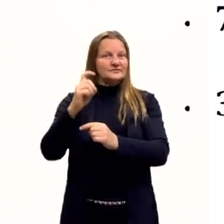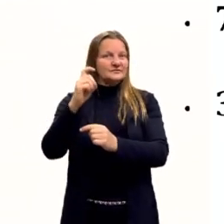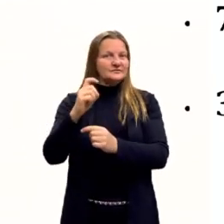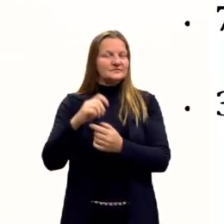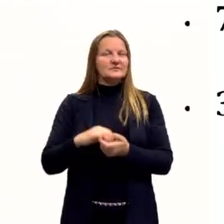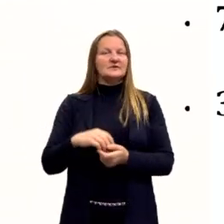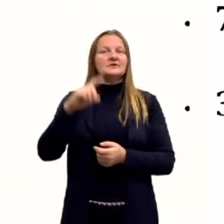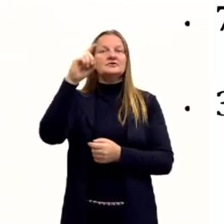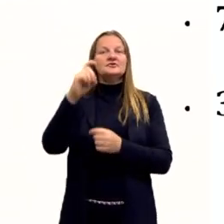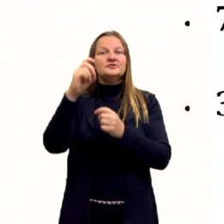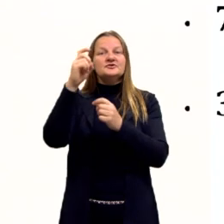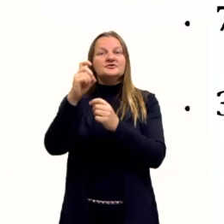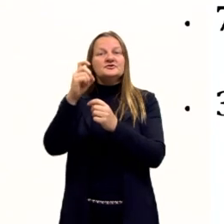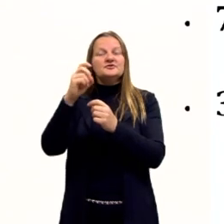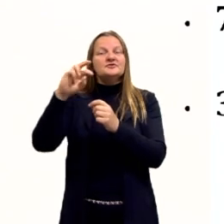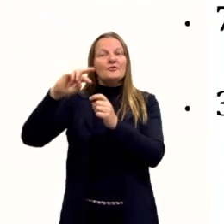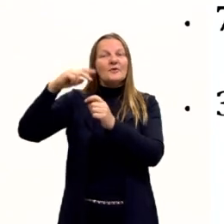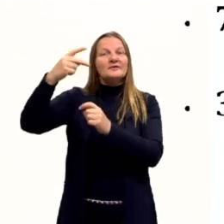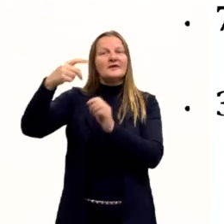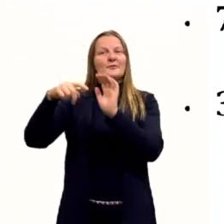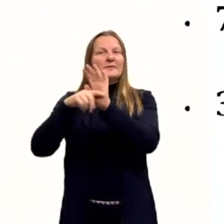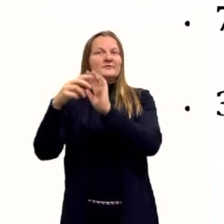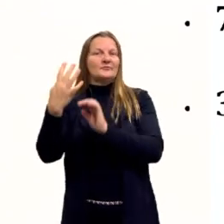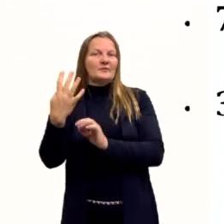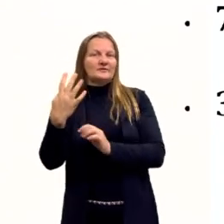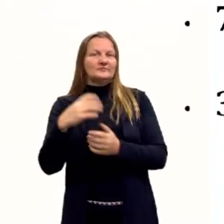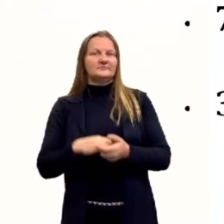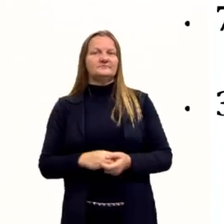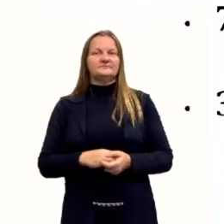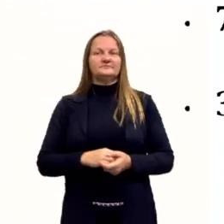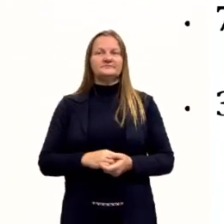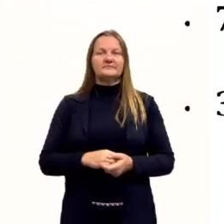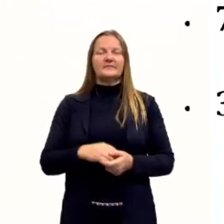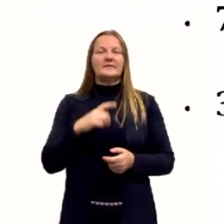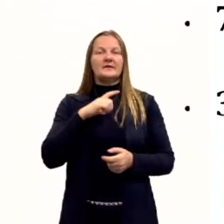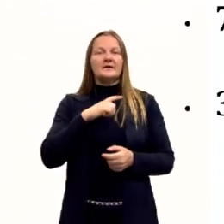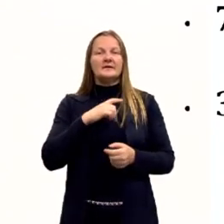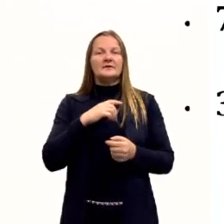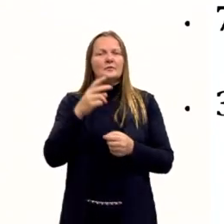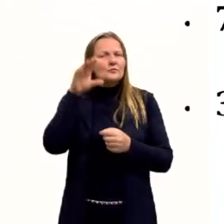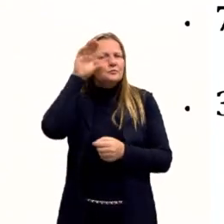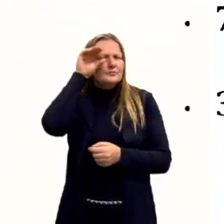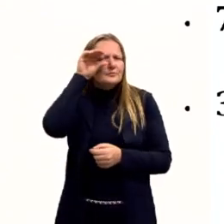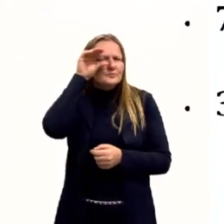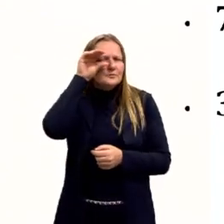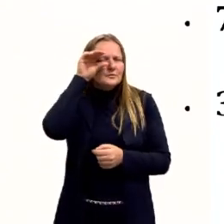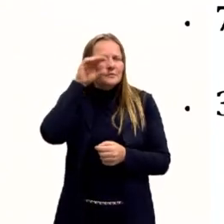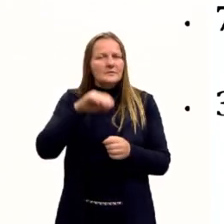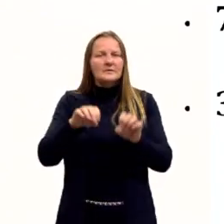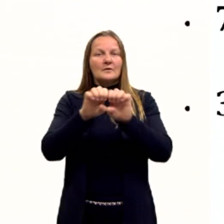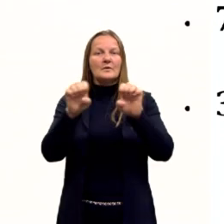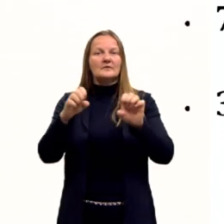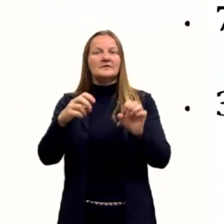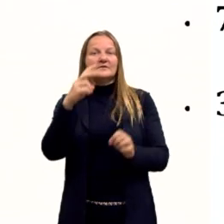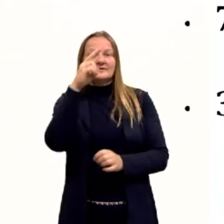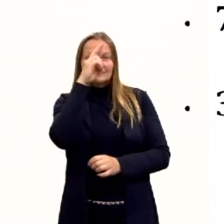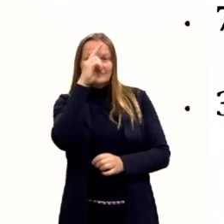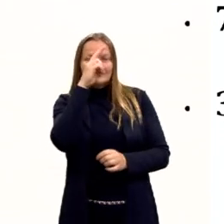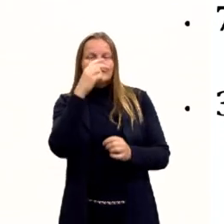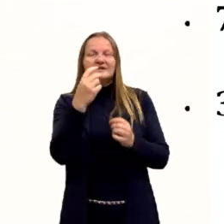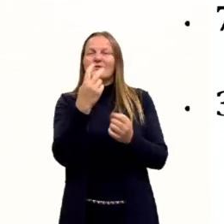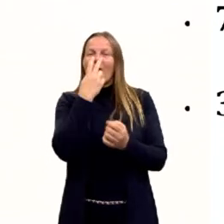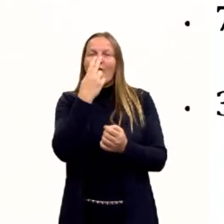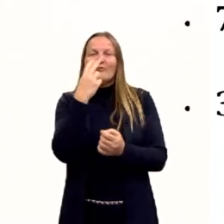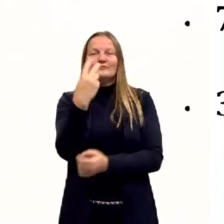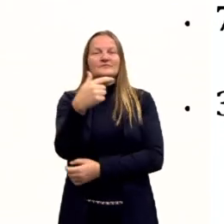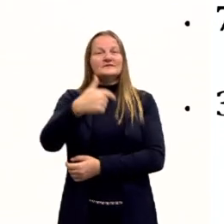temos x ao quadrado bom então a gente consegue até observar uma pequena equação de segundo grau ali